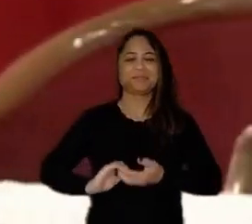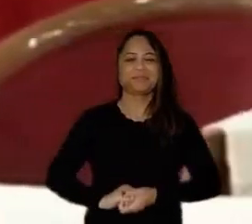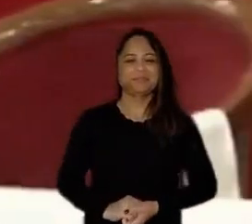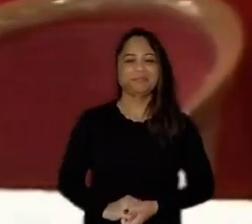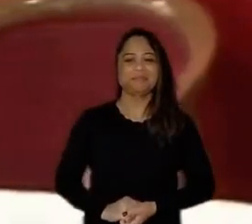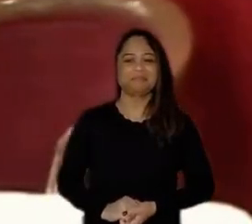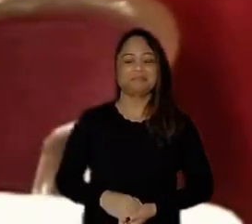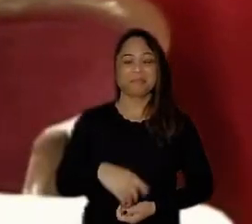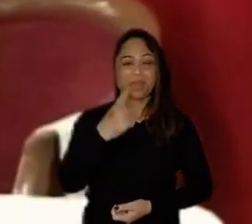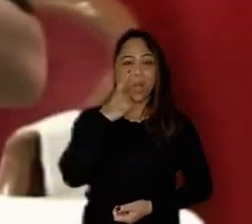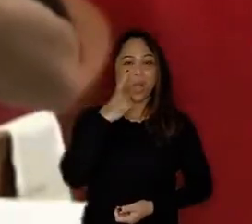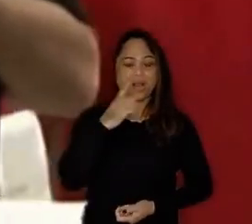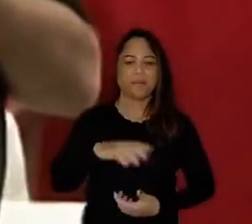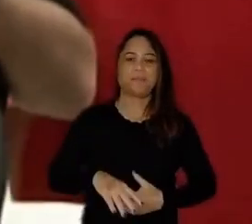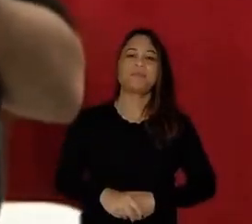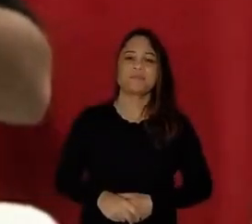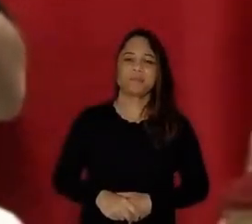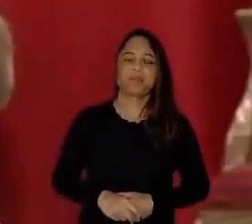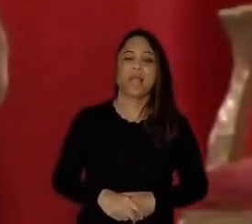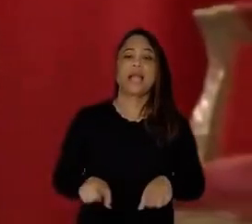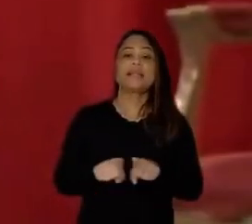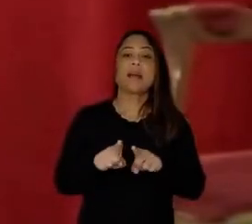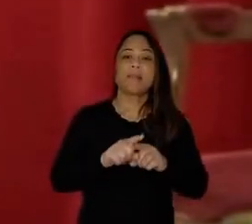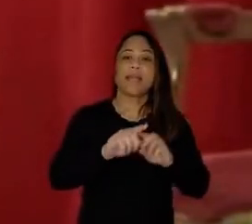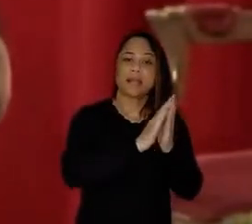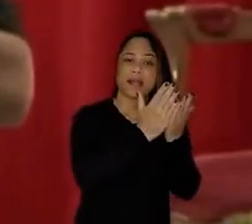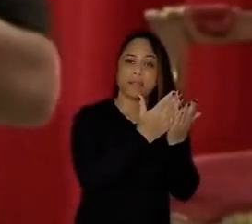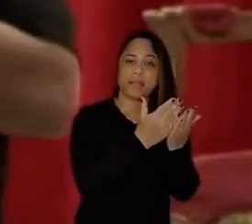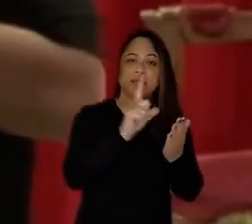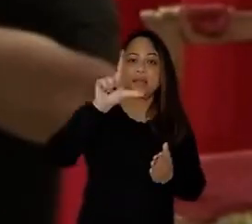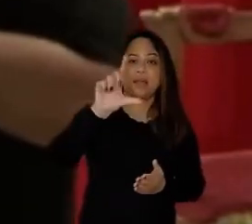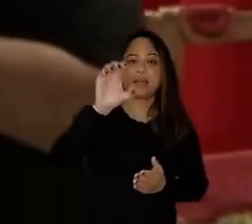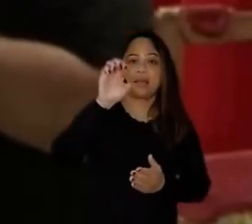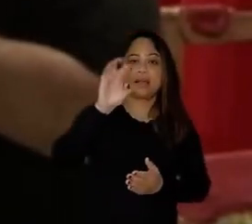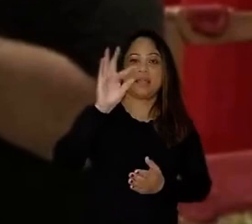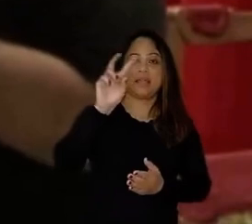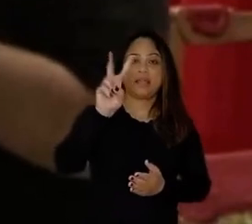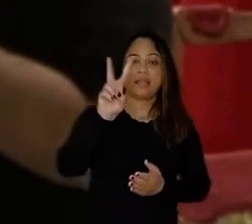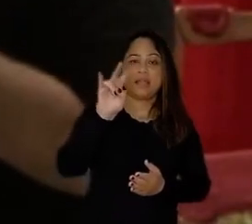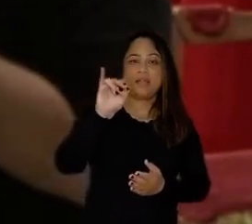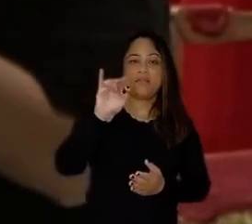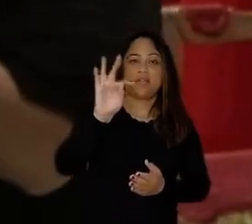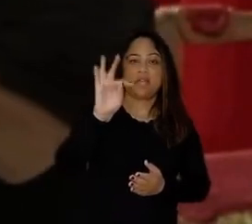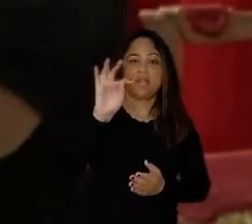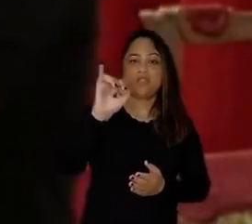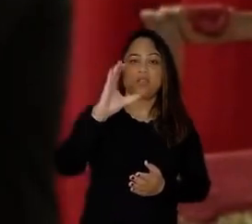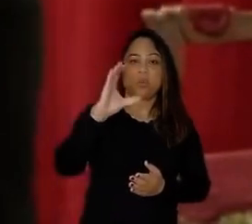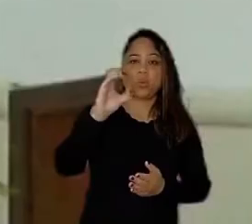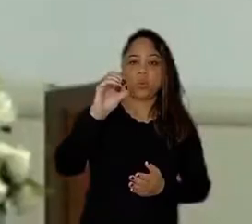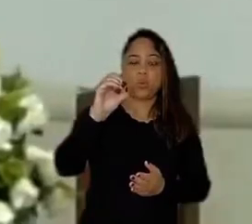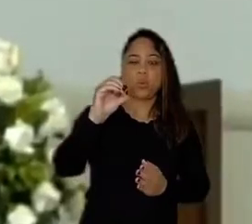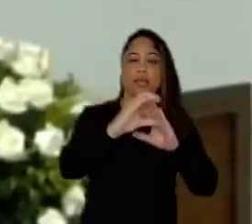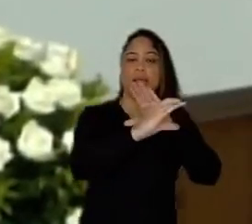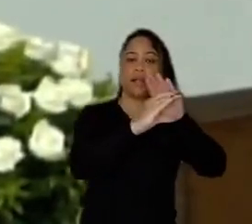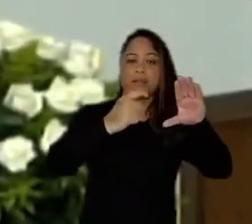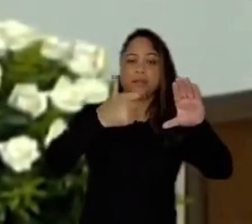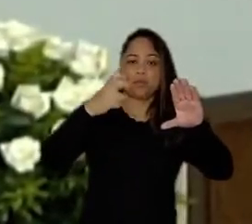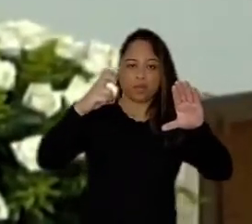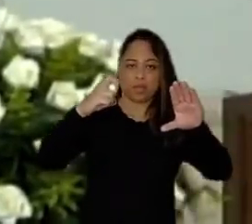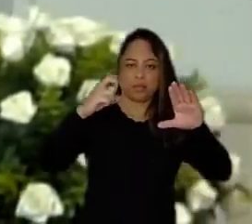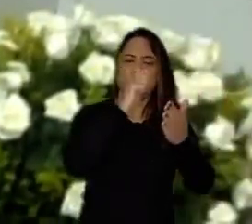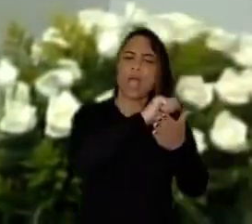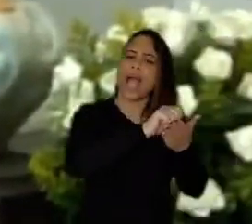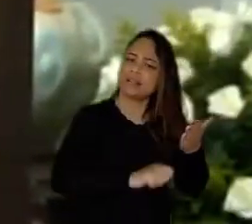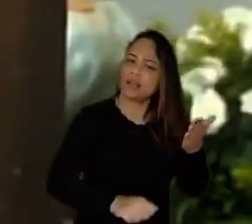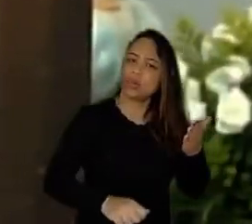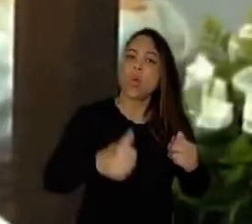Eu queria que você soubesse que no livro dos Levíticos, no capítulo 15, diz que a mulher